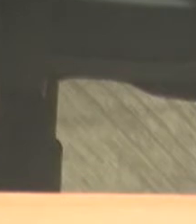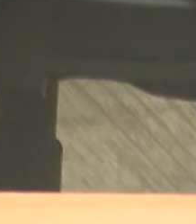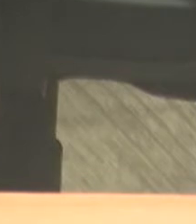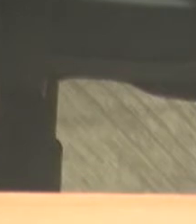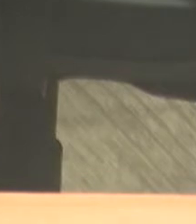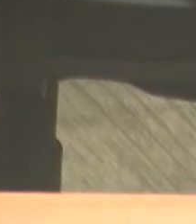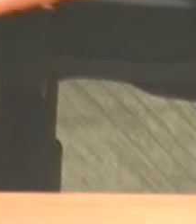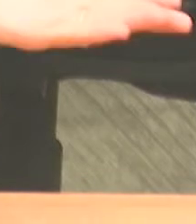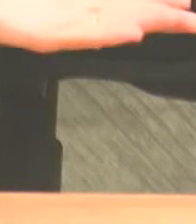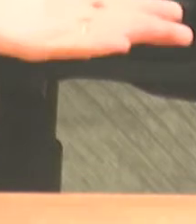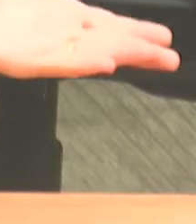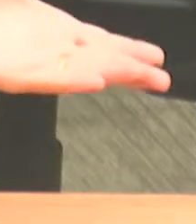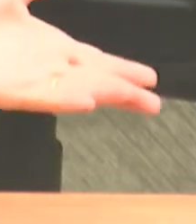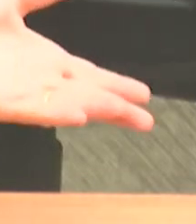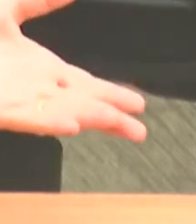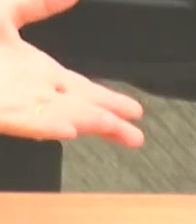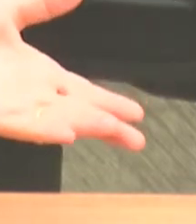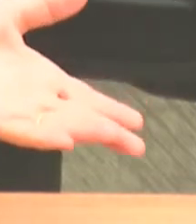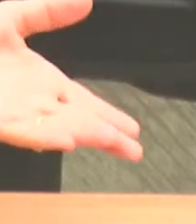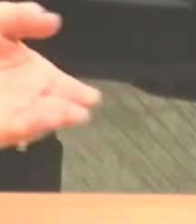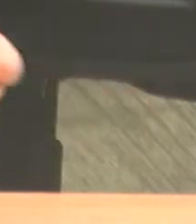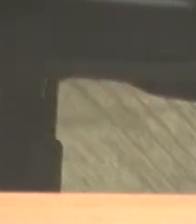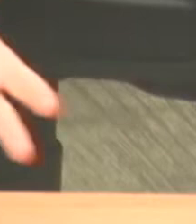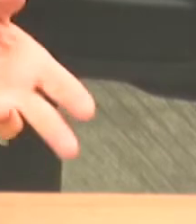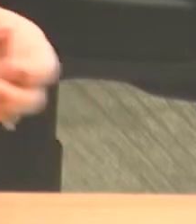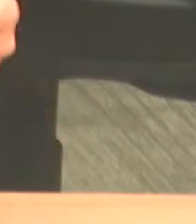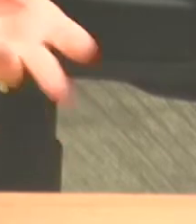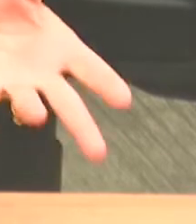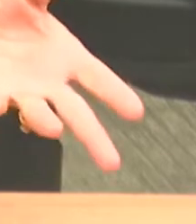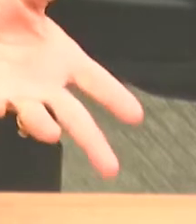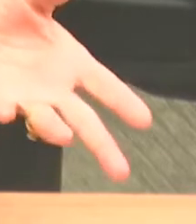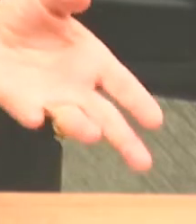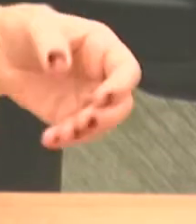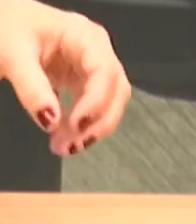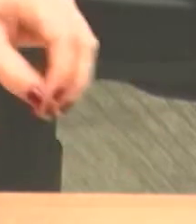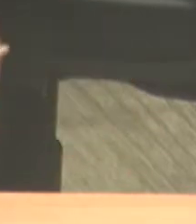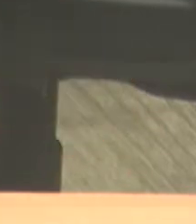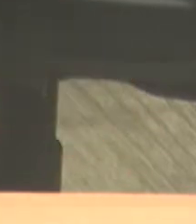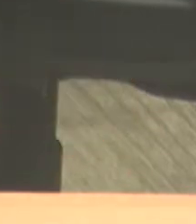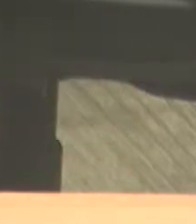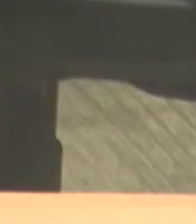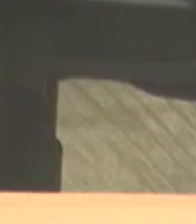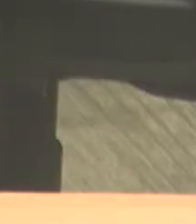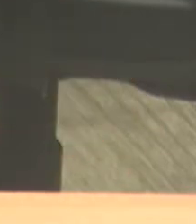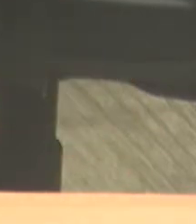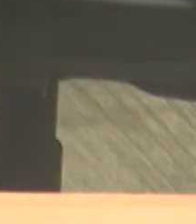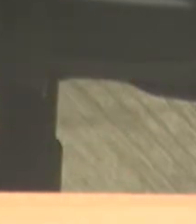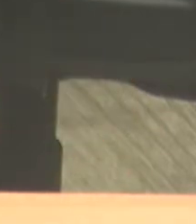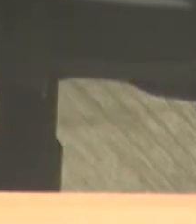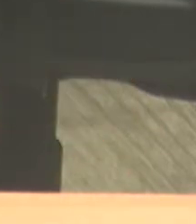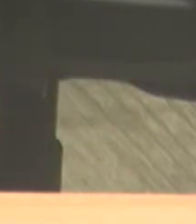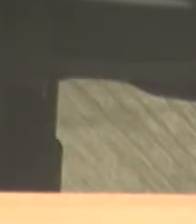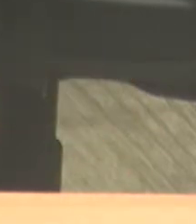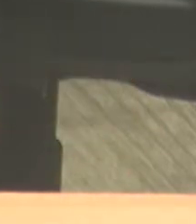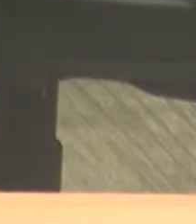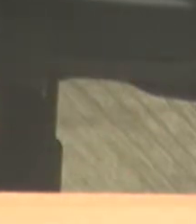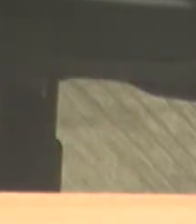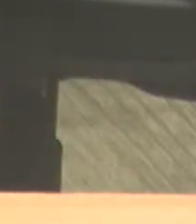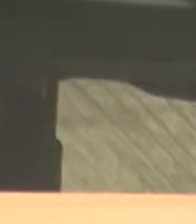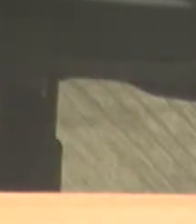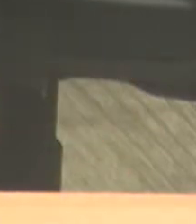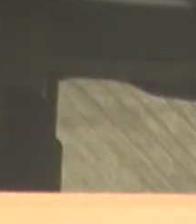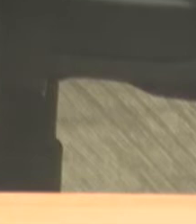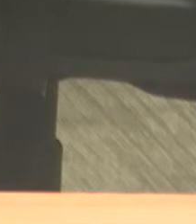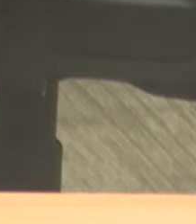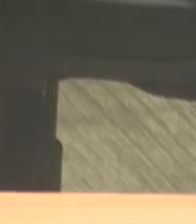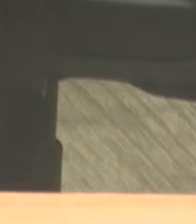A gente viu há poucos dias aí uma onça, acho que foi, atravessando ali o Ceasa. Então, a gente tem uma fauna